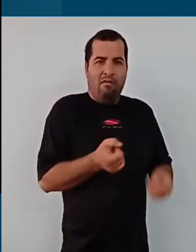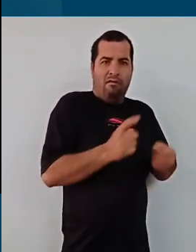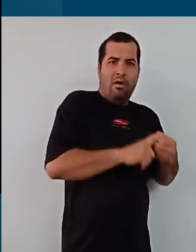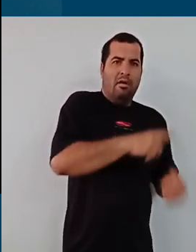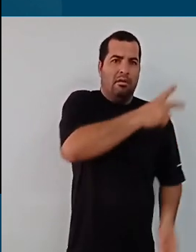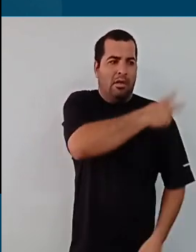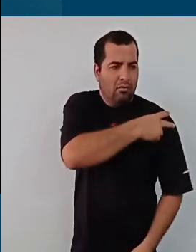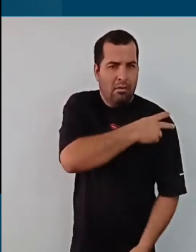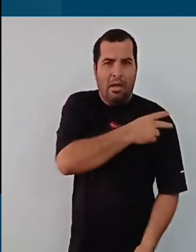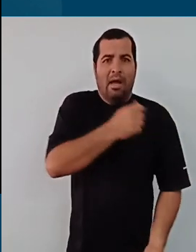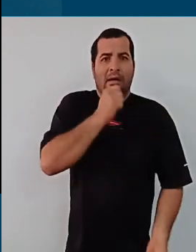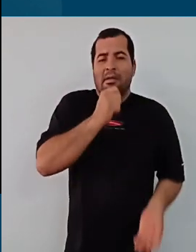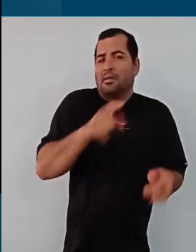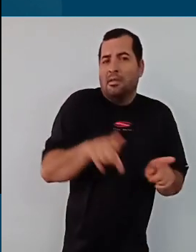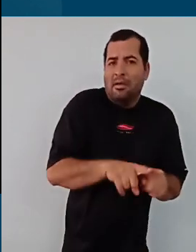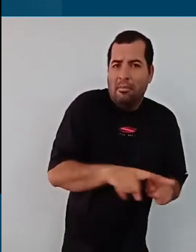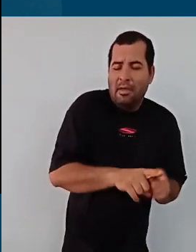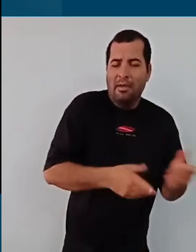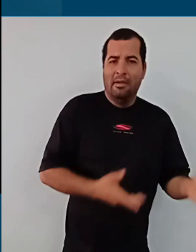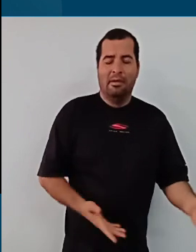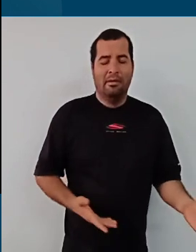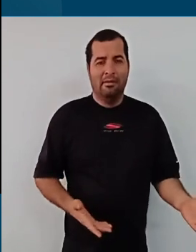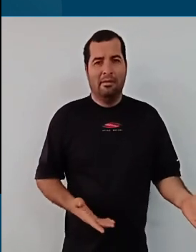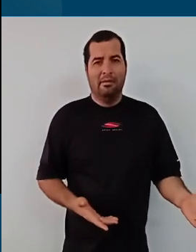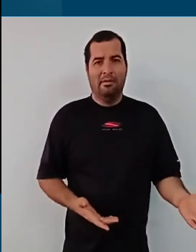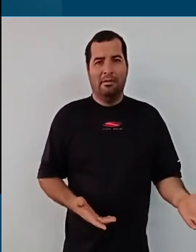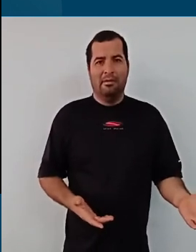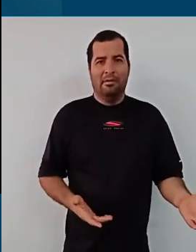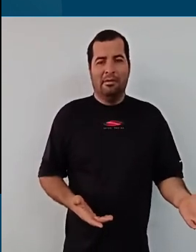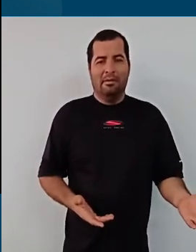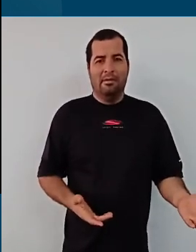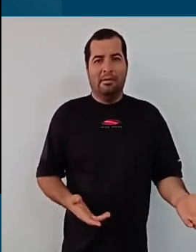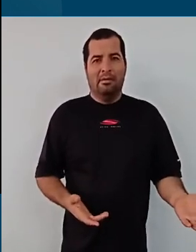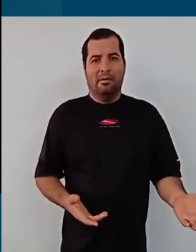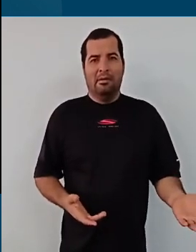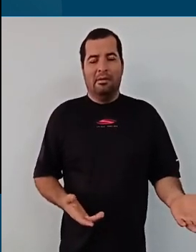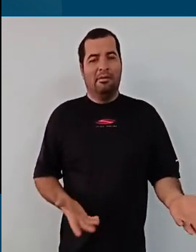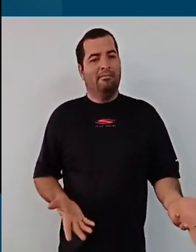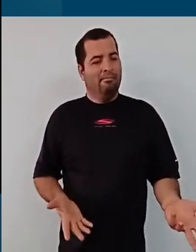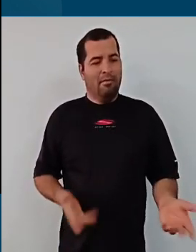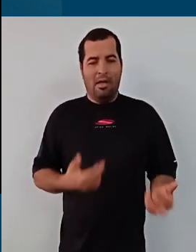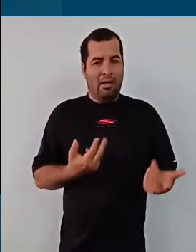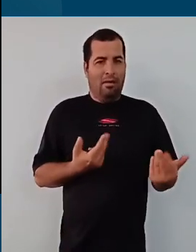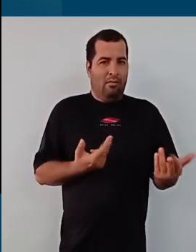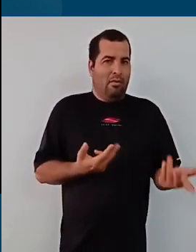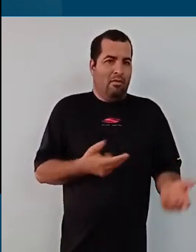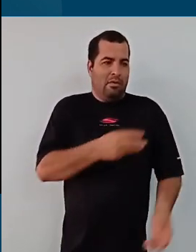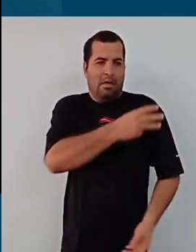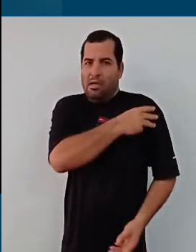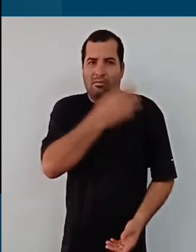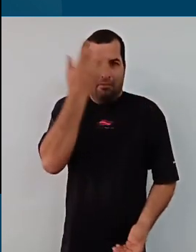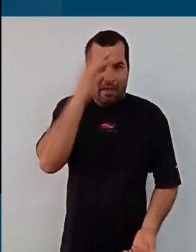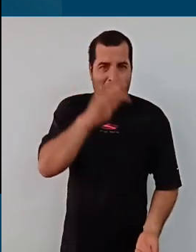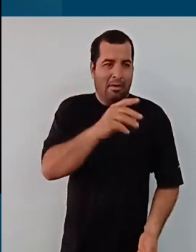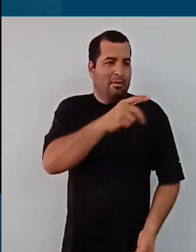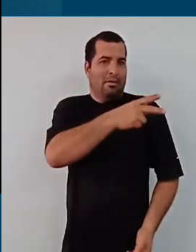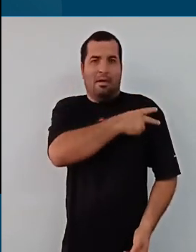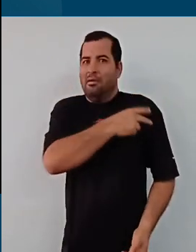Eles também não estão alfabetizados no segundo. Se eles estão alfabetizados aqui, não estão alfabetizados lá. Então, devolve eles para o